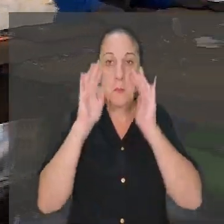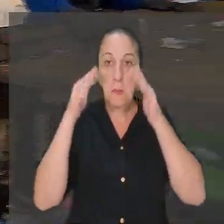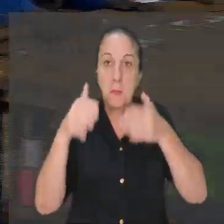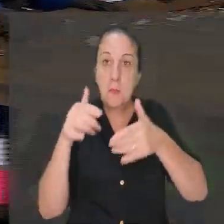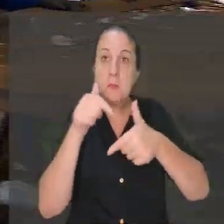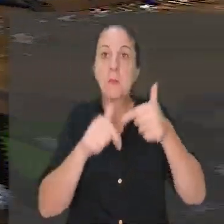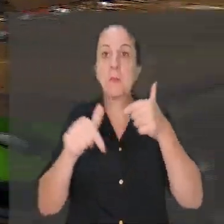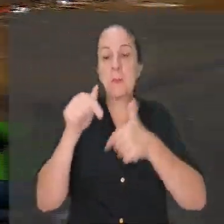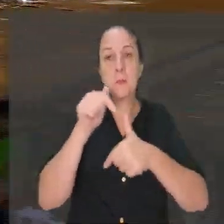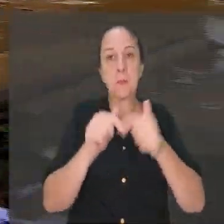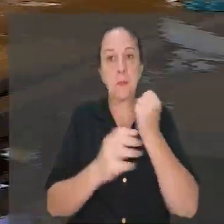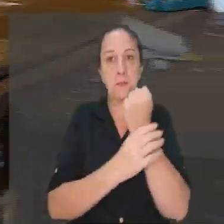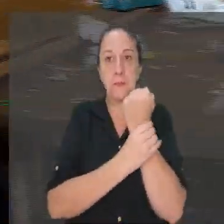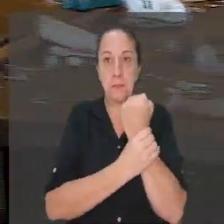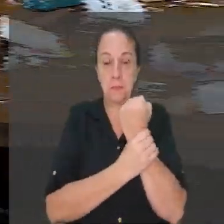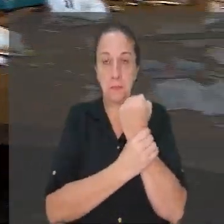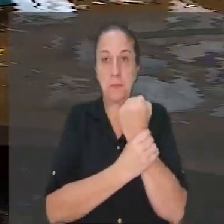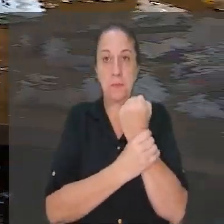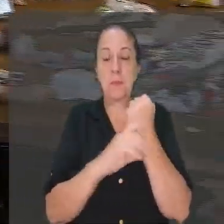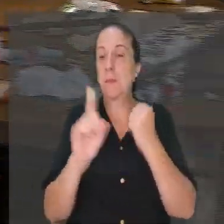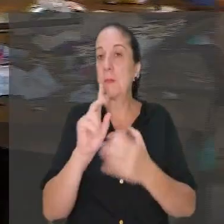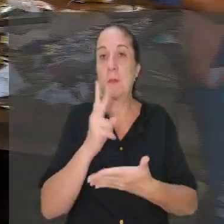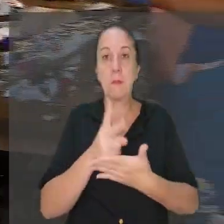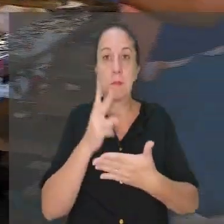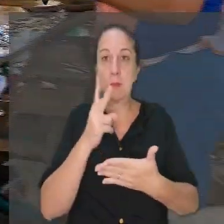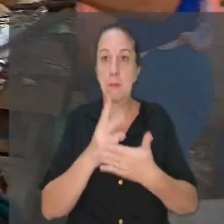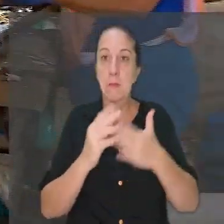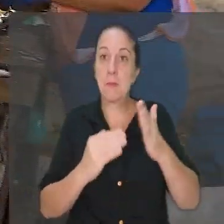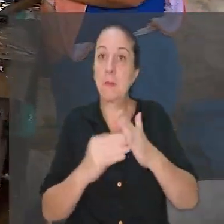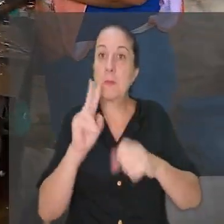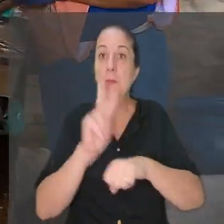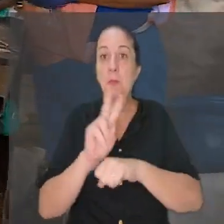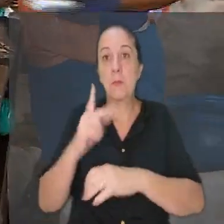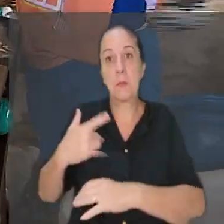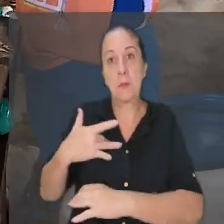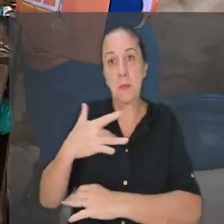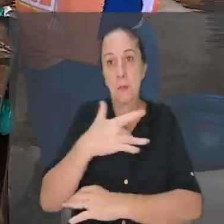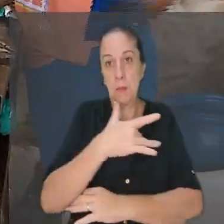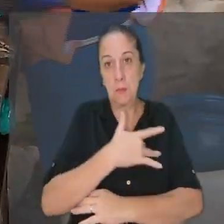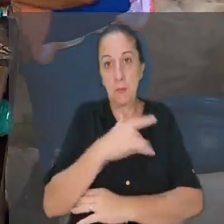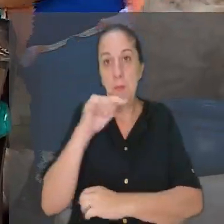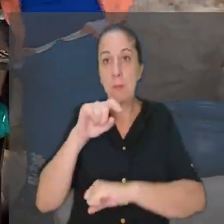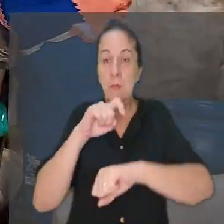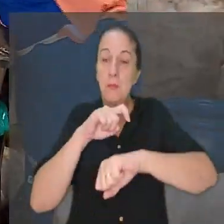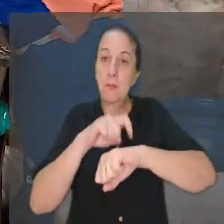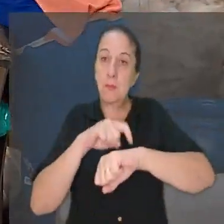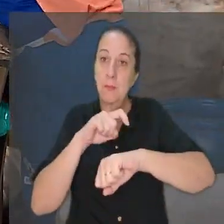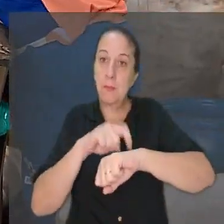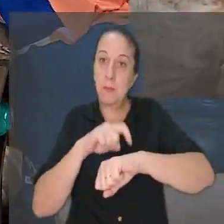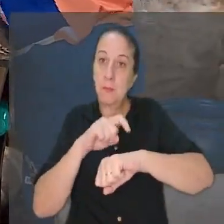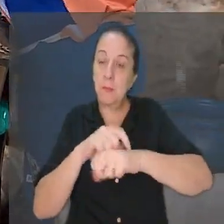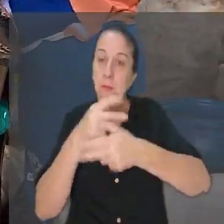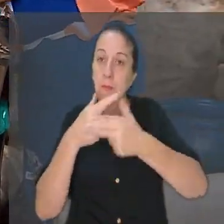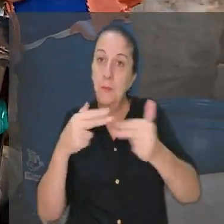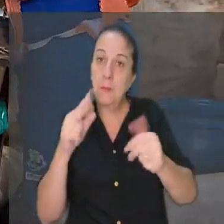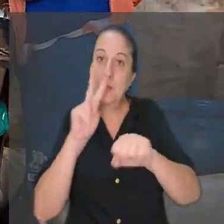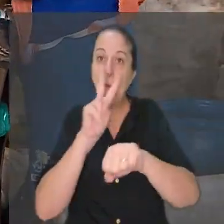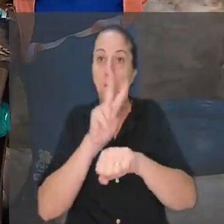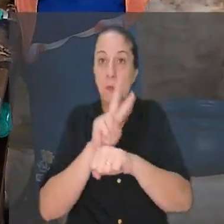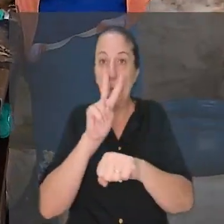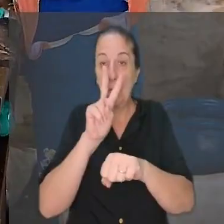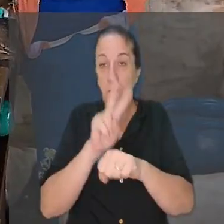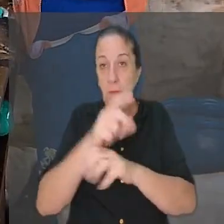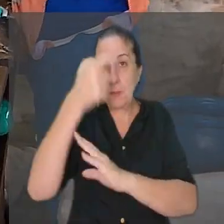quando o foco está no trabalho e na segurança, nem sempre dá tempo de cuidar da saúde. É nessa hora que as medidas